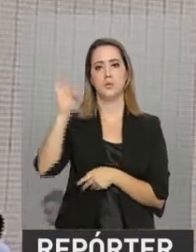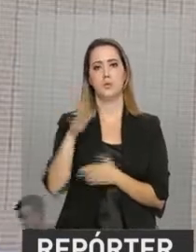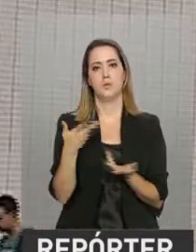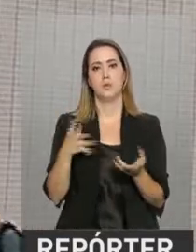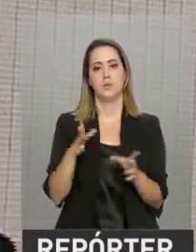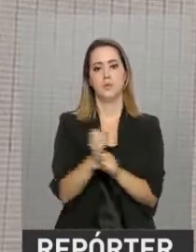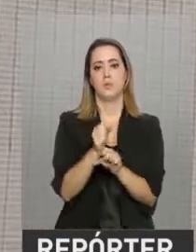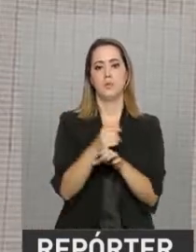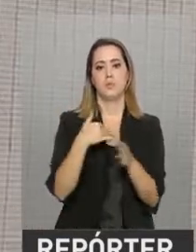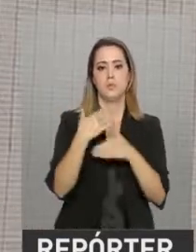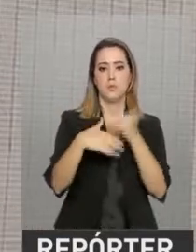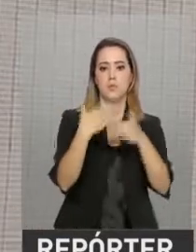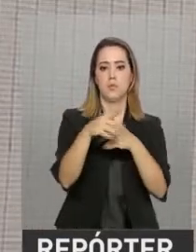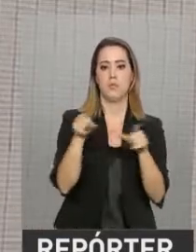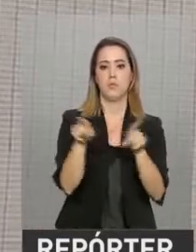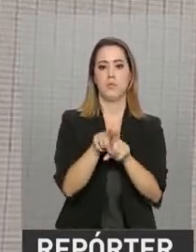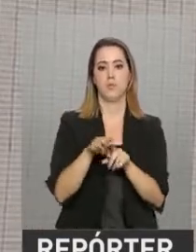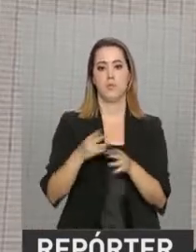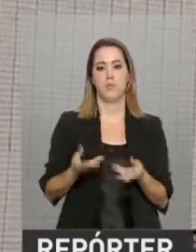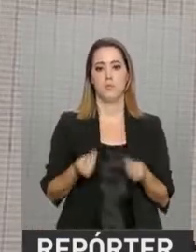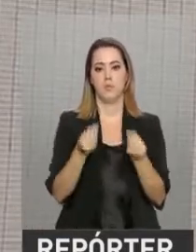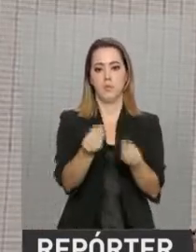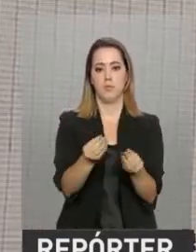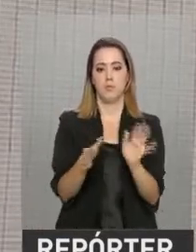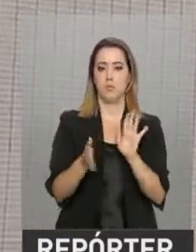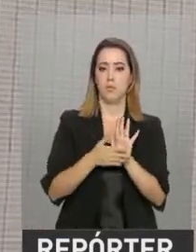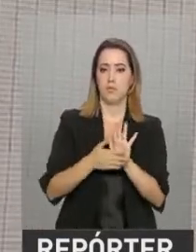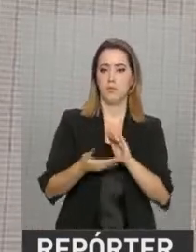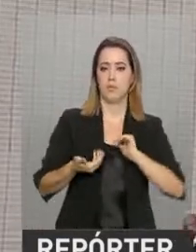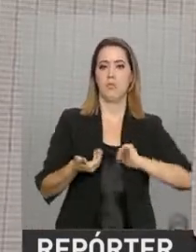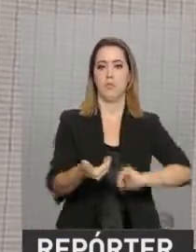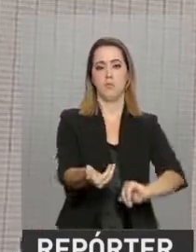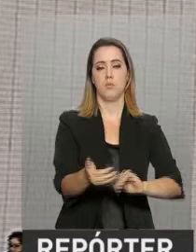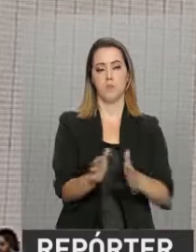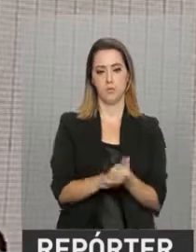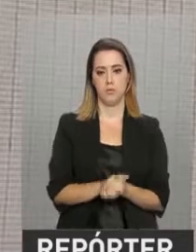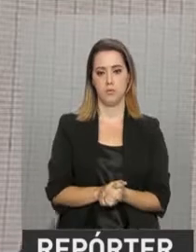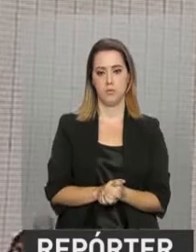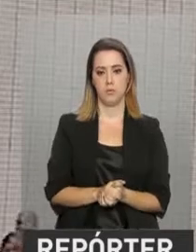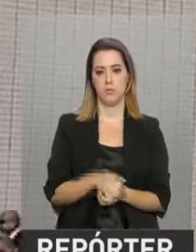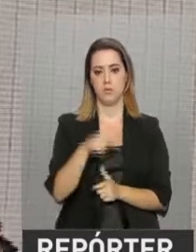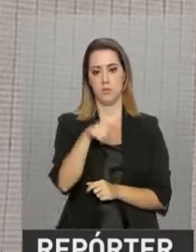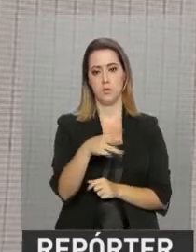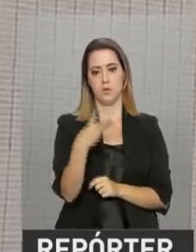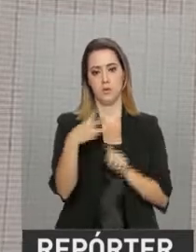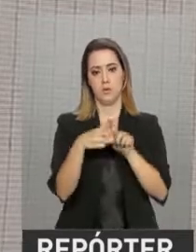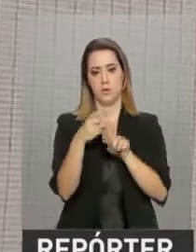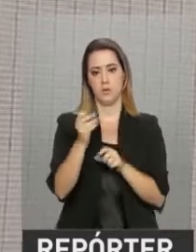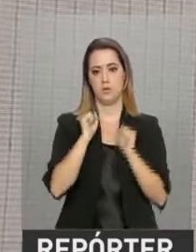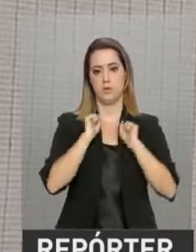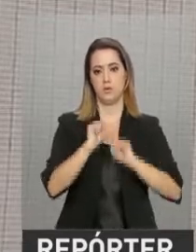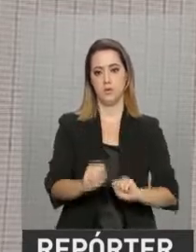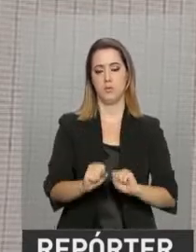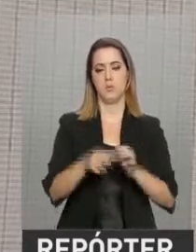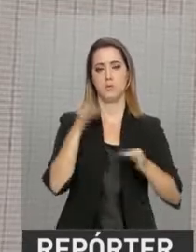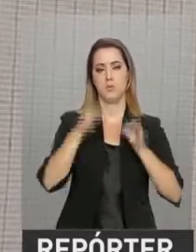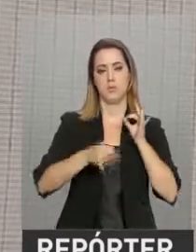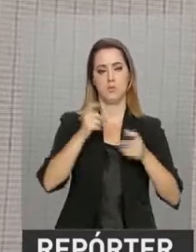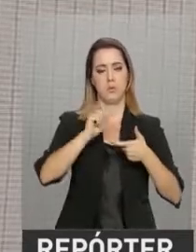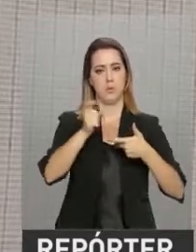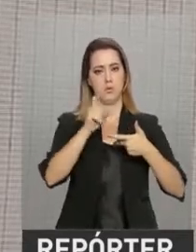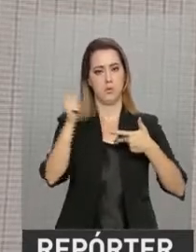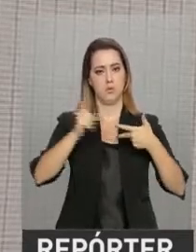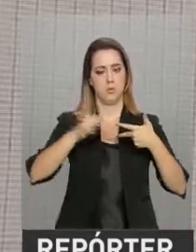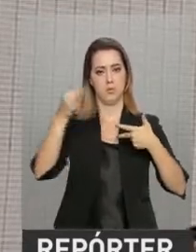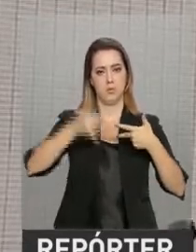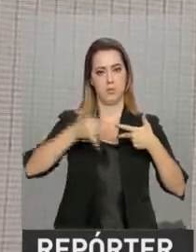orçamentária e submete ao congresso nacional lembrando que os três poderes executivo judiciário e